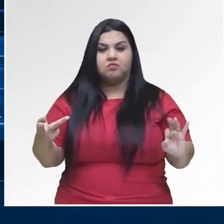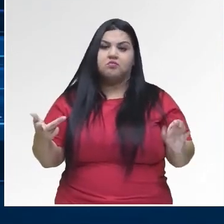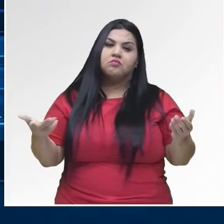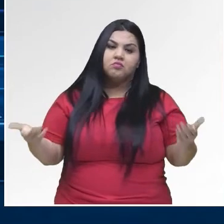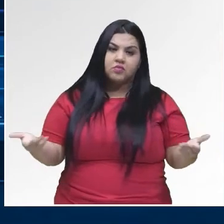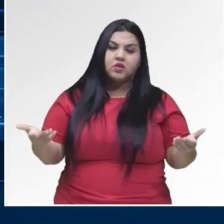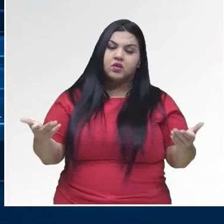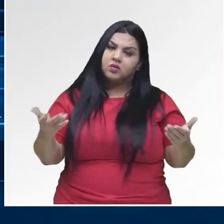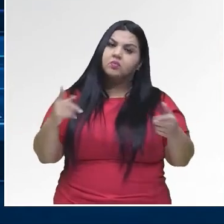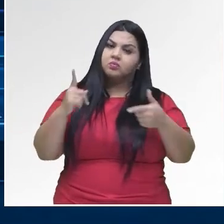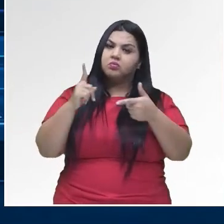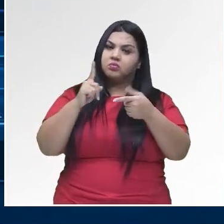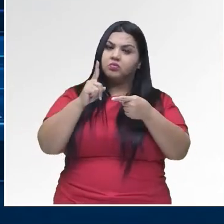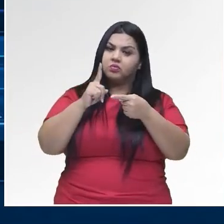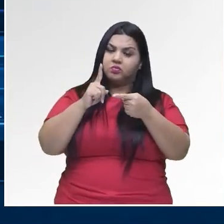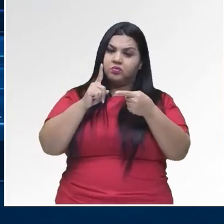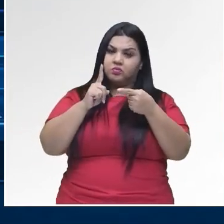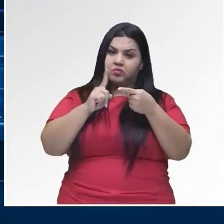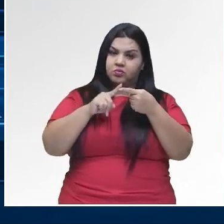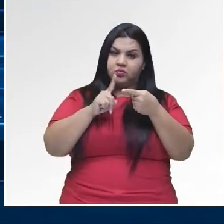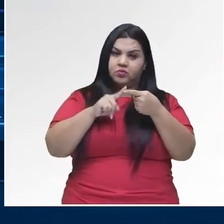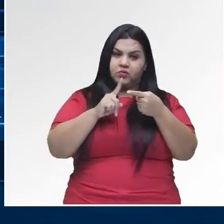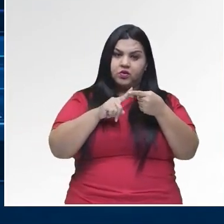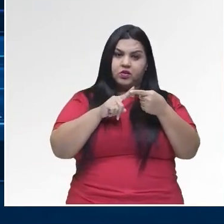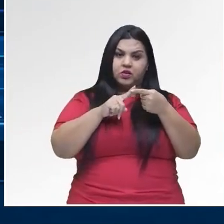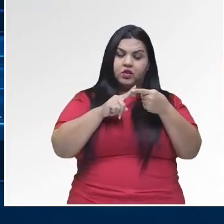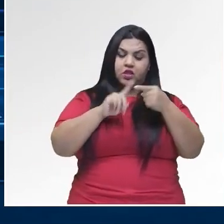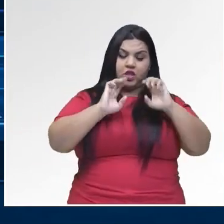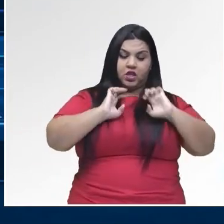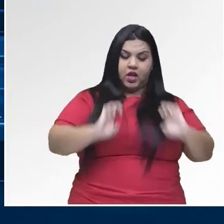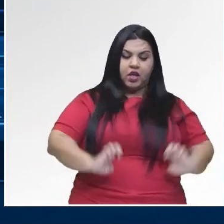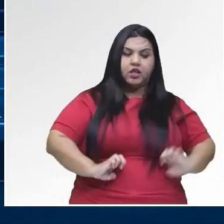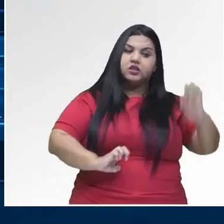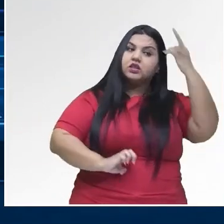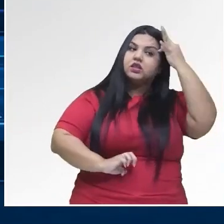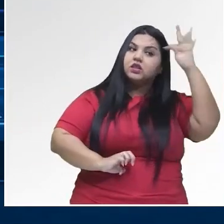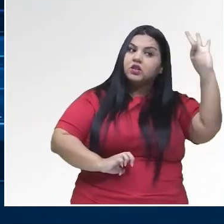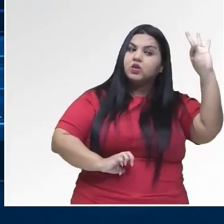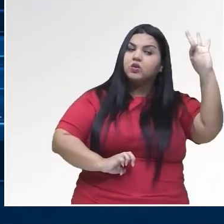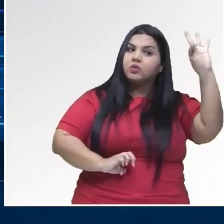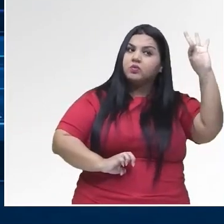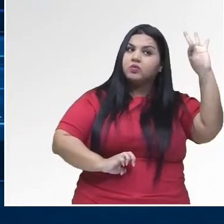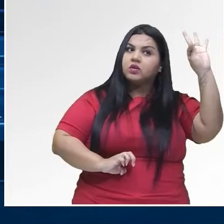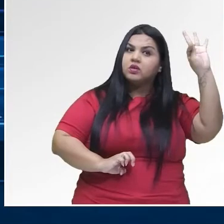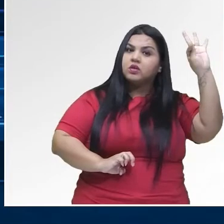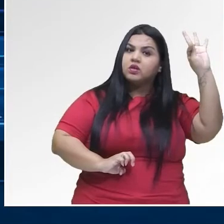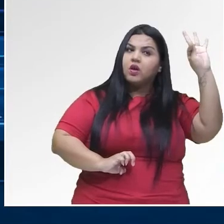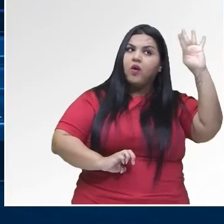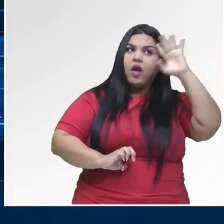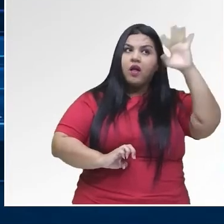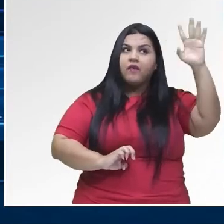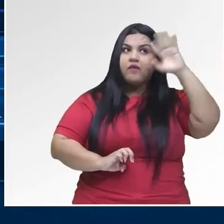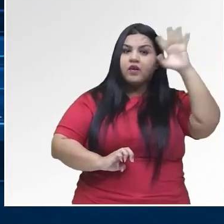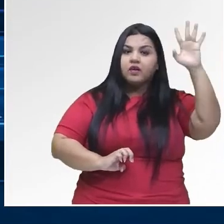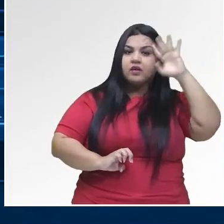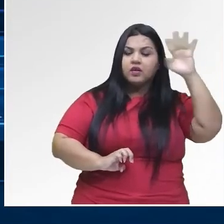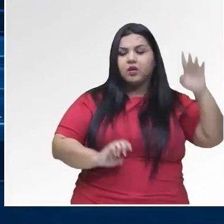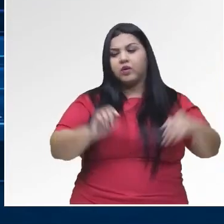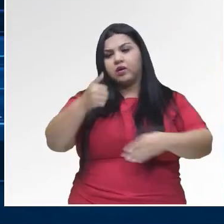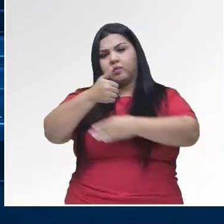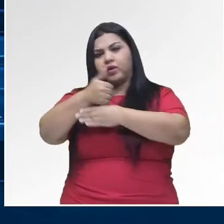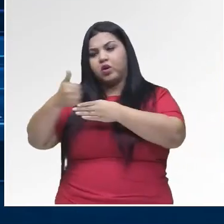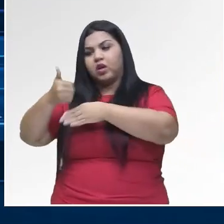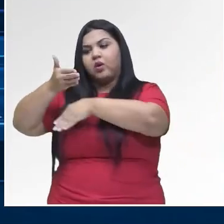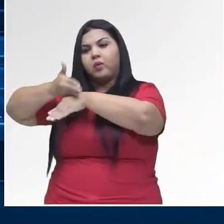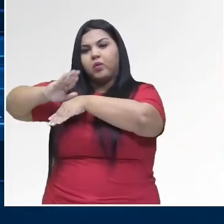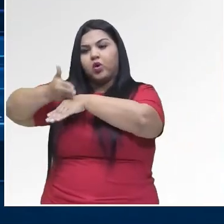Então, o primeiro ponto, a ética é teoria, é princípio, é reflexão. A moral é